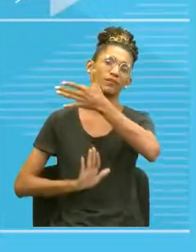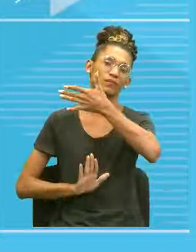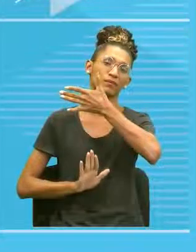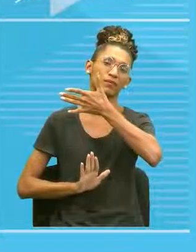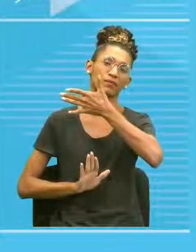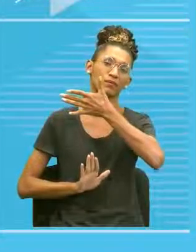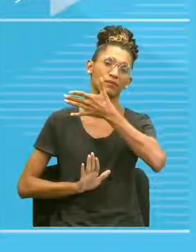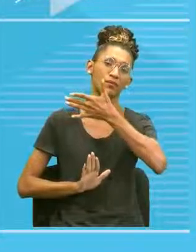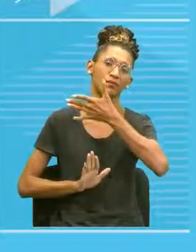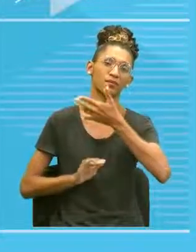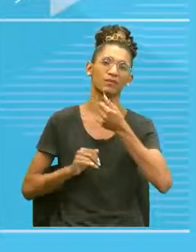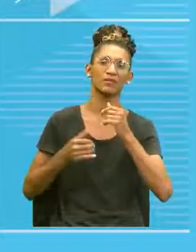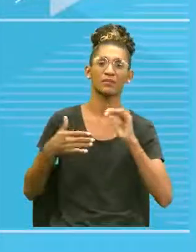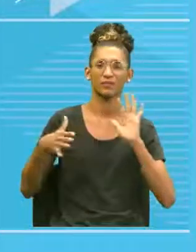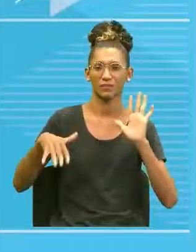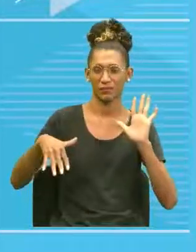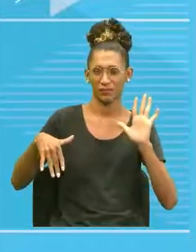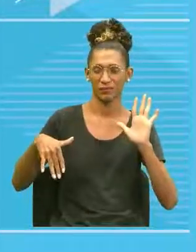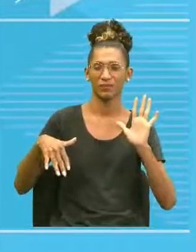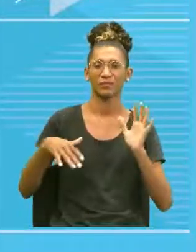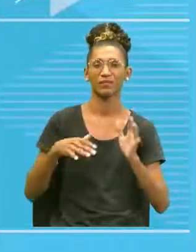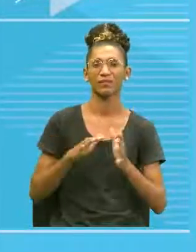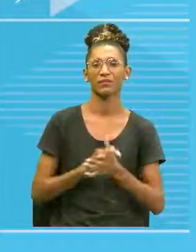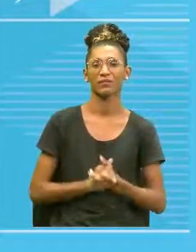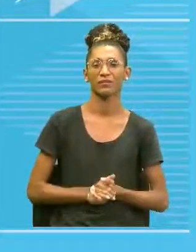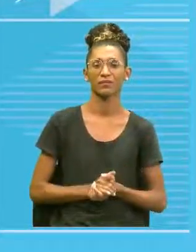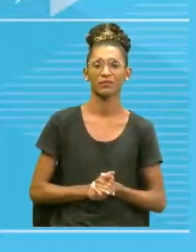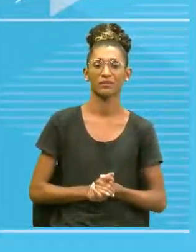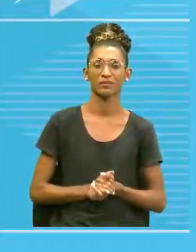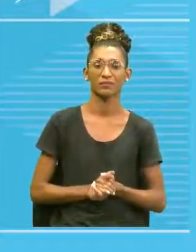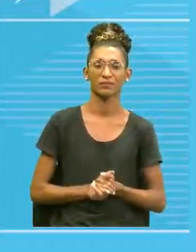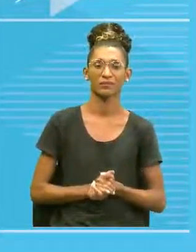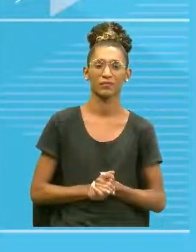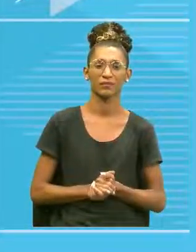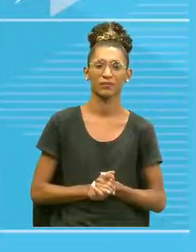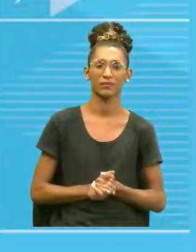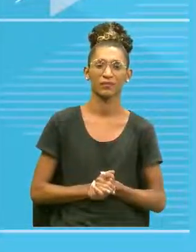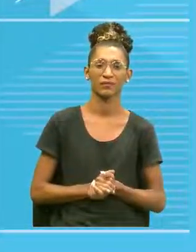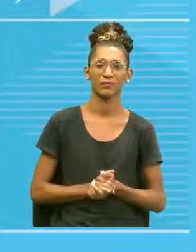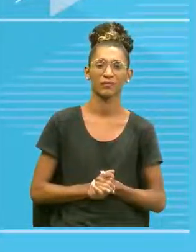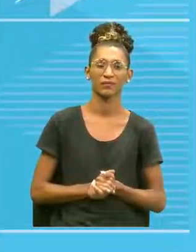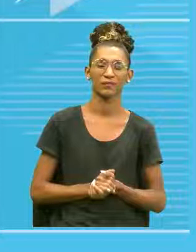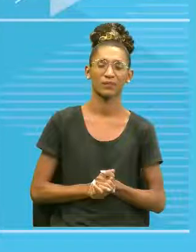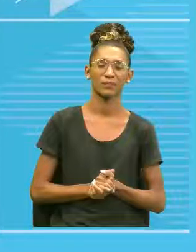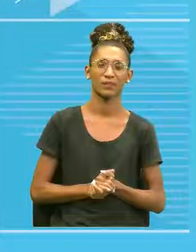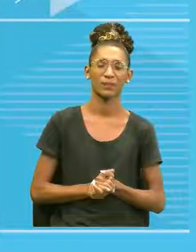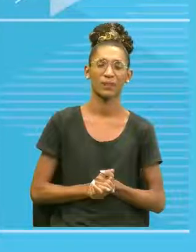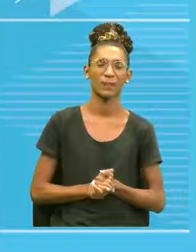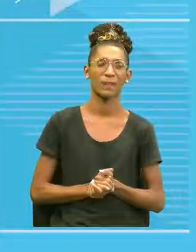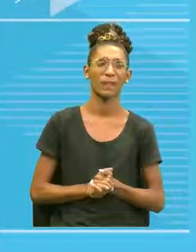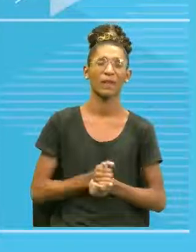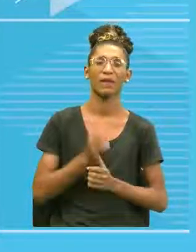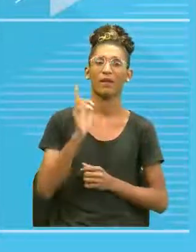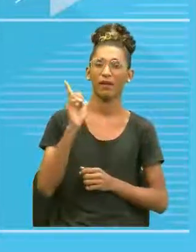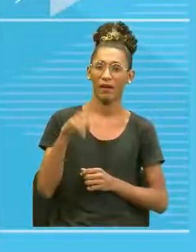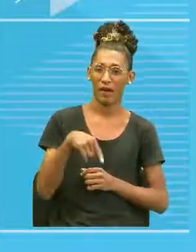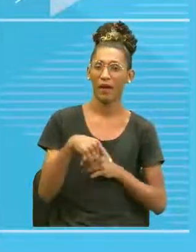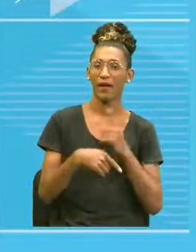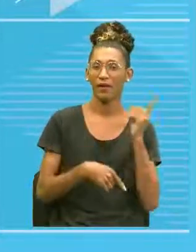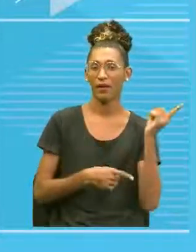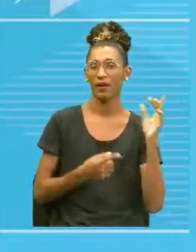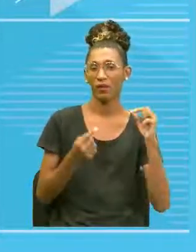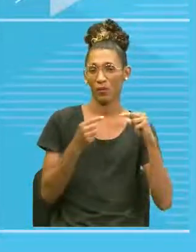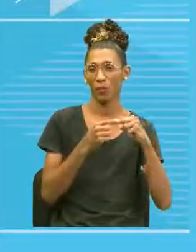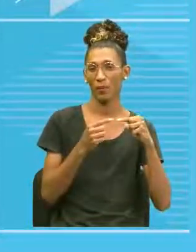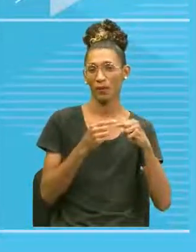A La Plage a neve a Ramos A La Plage à viajamos para praia né Isso é pretérito perfeito